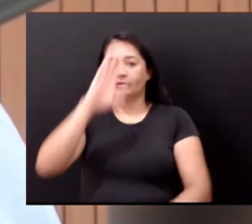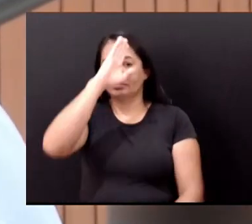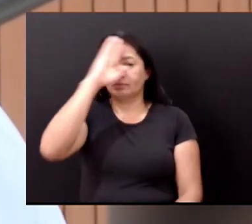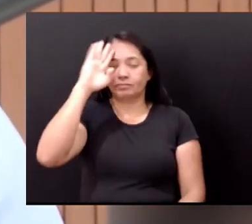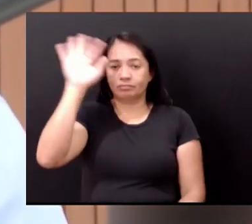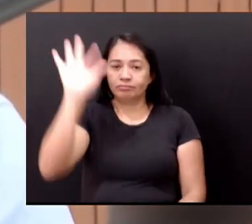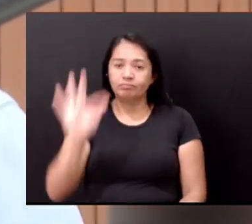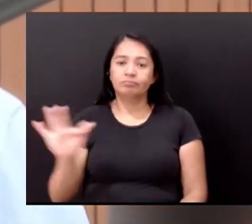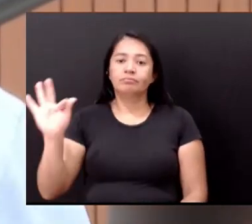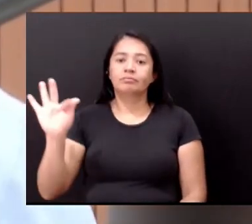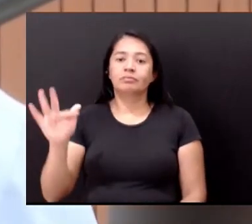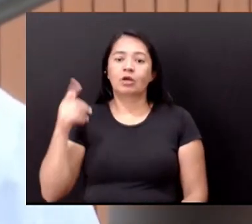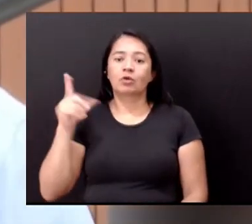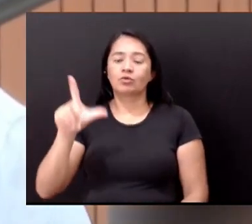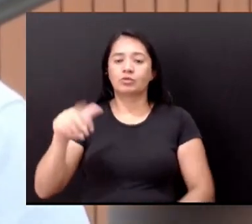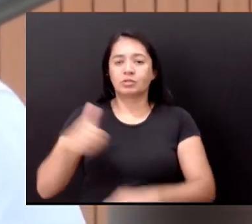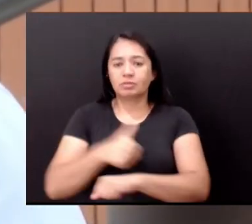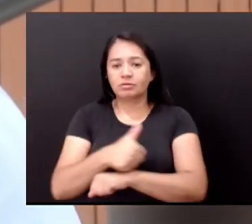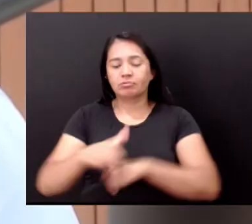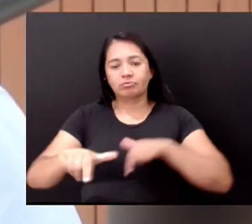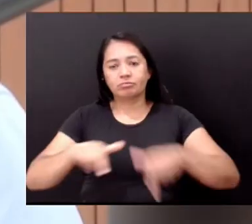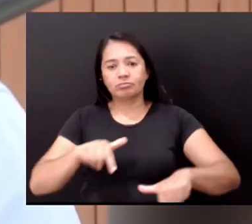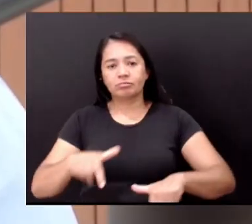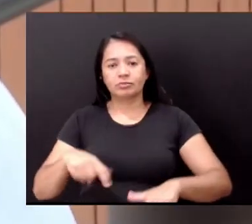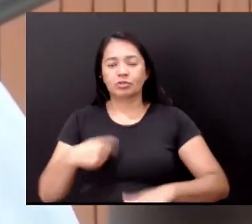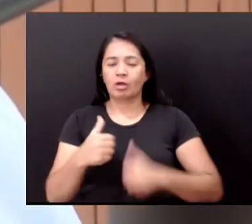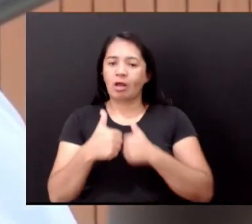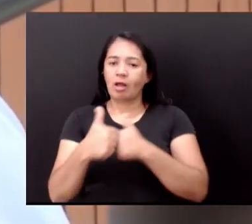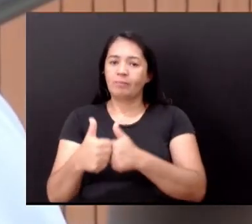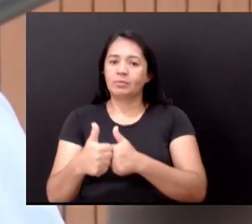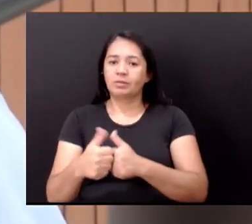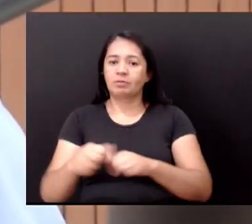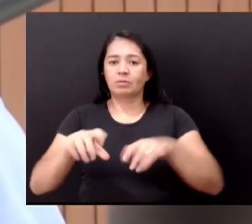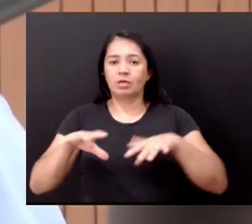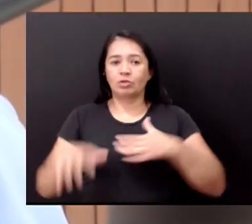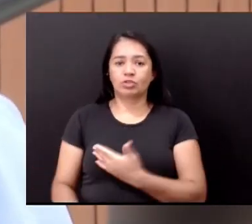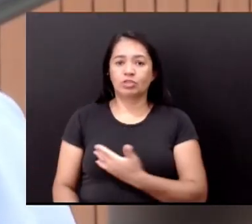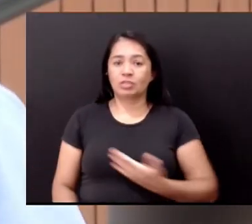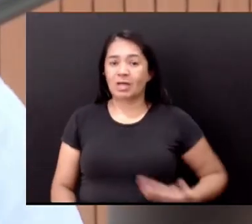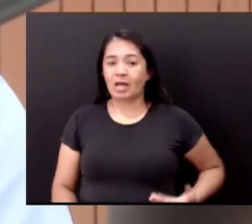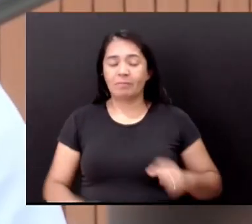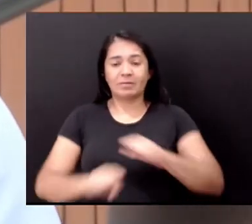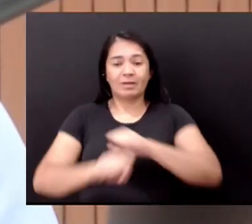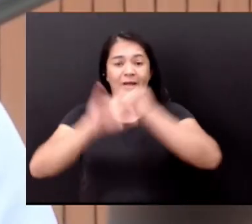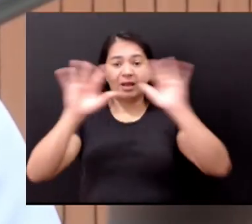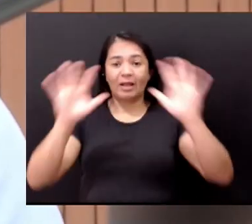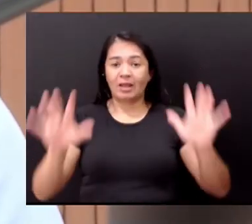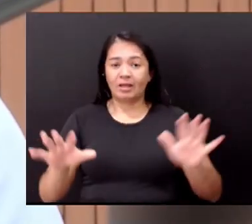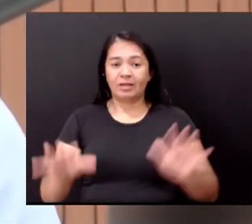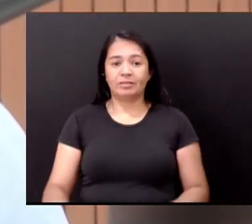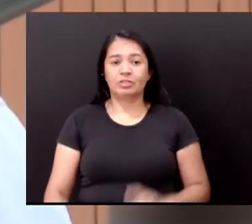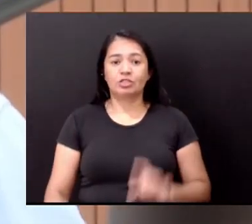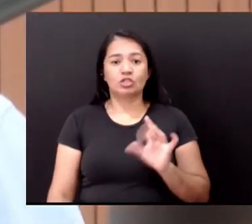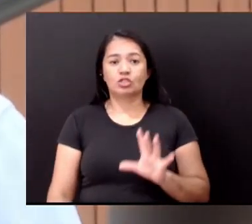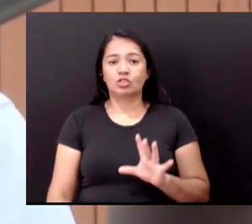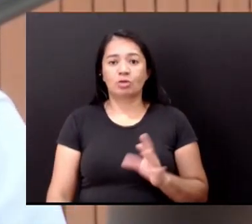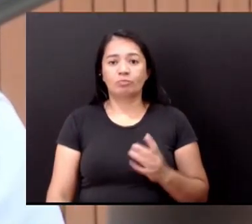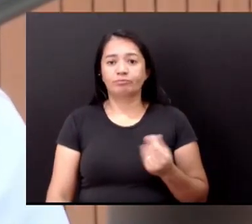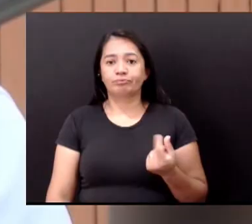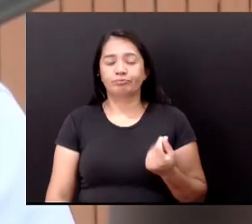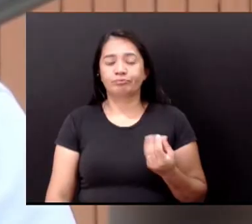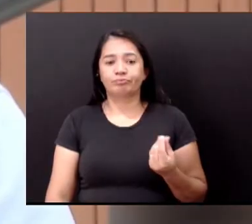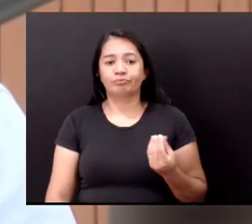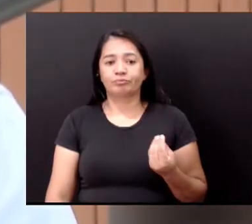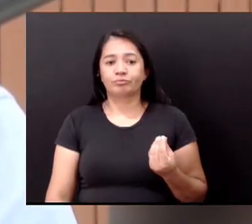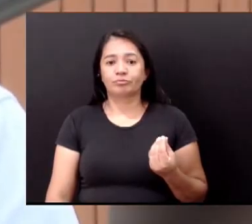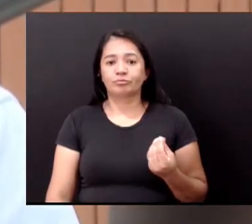está acompanhando, foi uma audiência rápida, foi bem clara, nós tivemos apenas uma questão de um chefe de gabinete, de